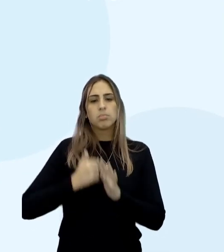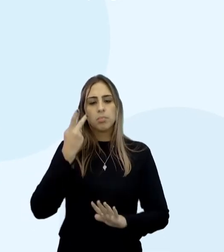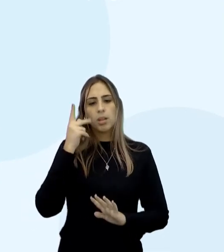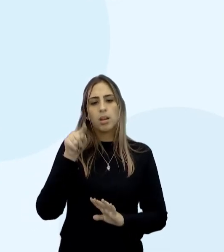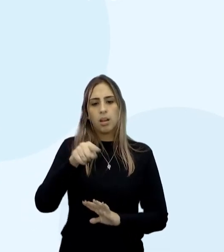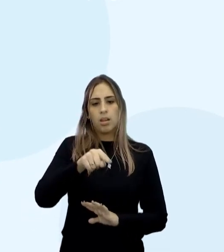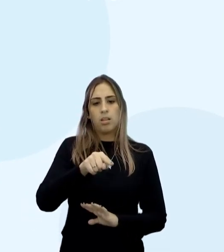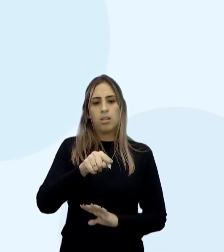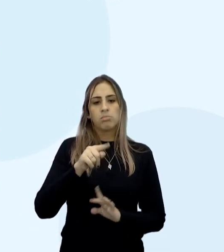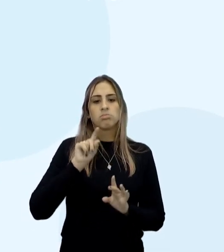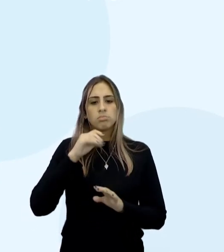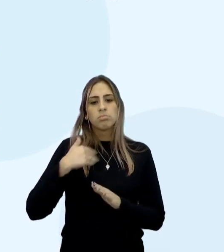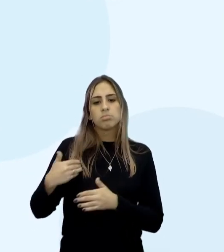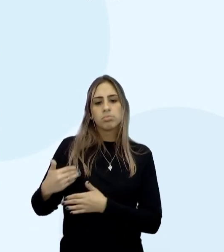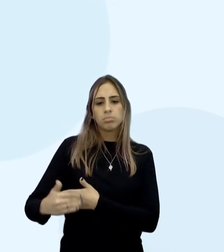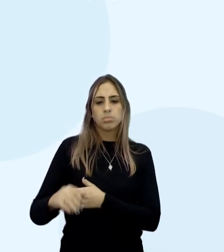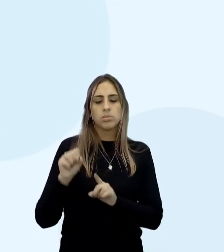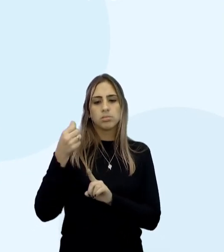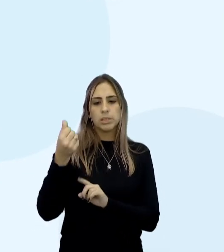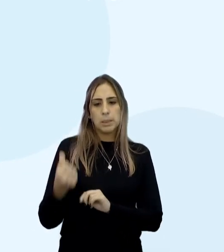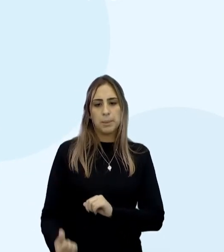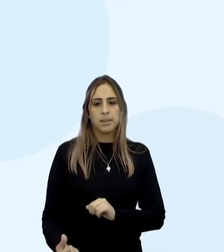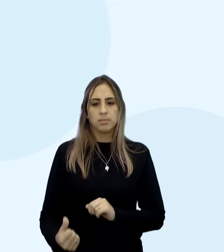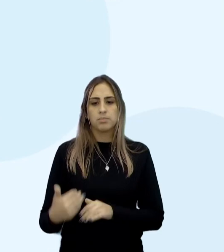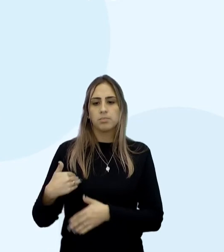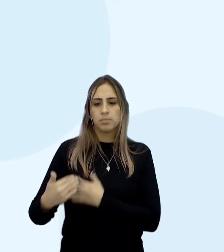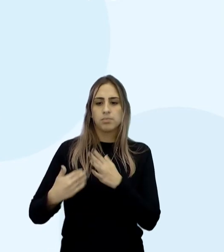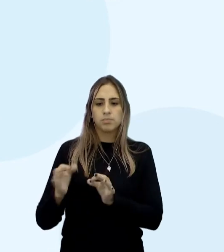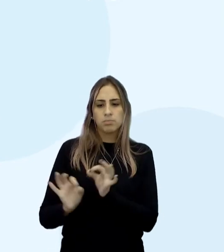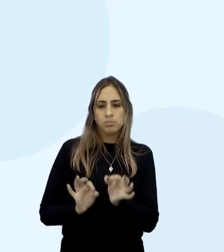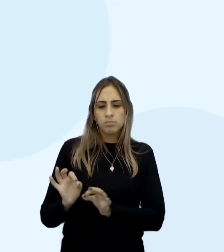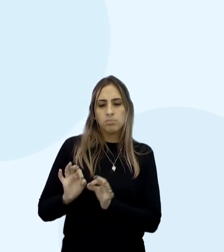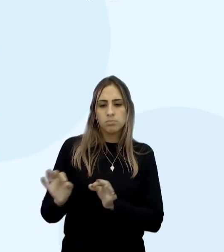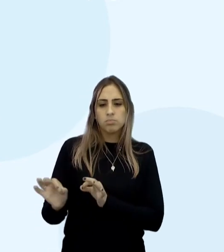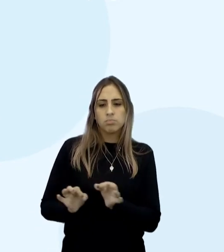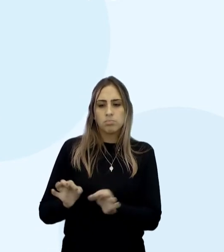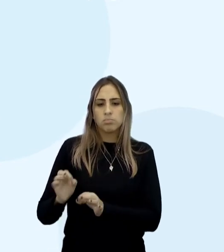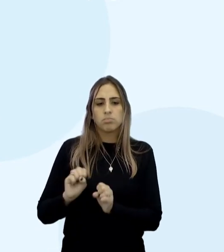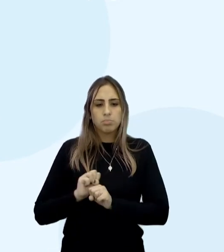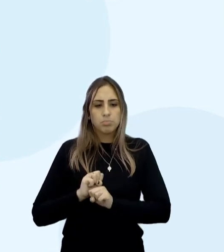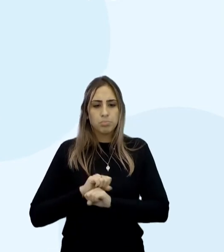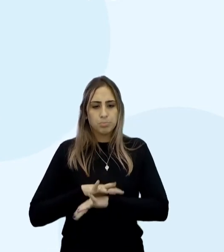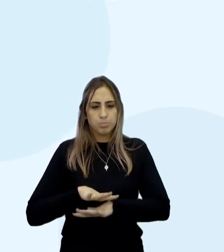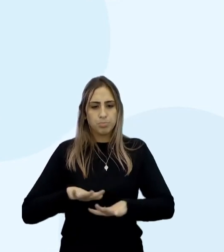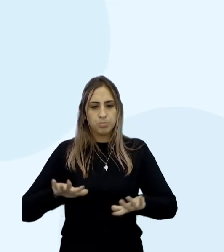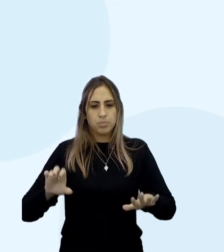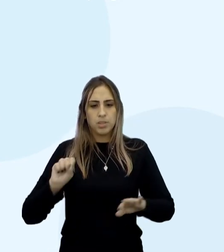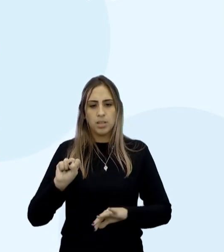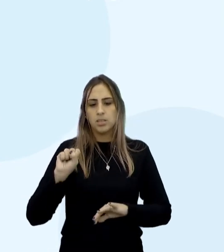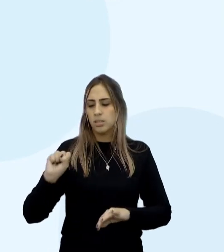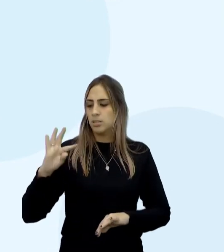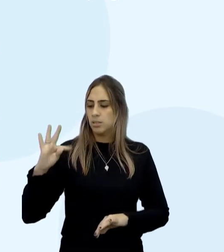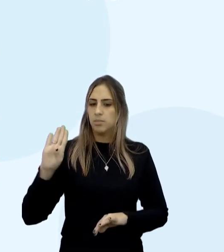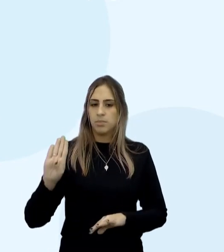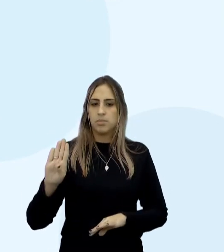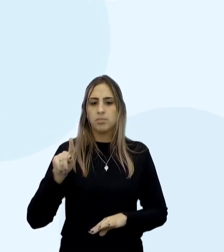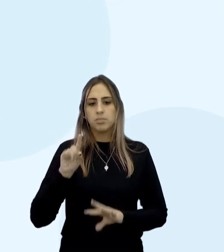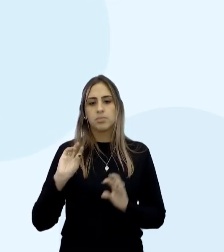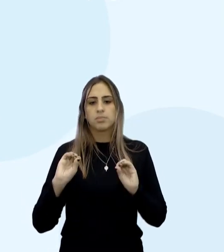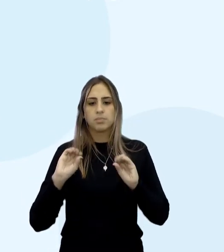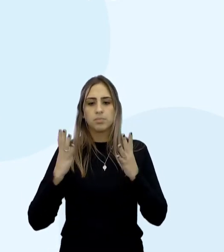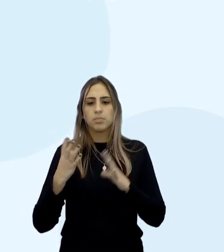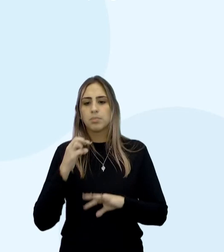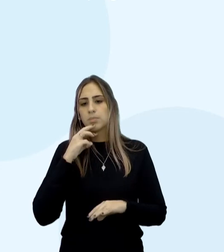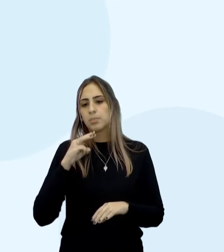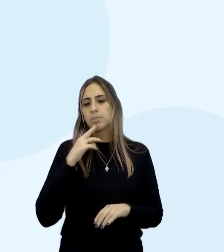para ele. E passei o semestre seguinte preparando o lançamento livre e legal do SSTB. Isso aconteceu em